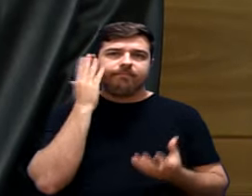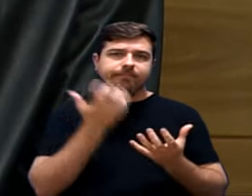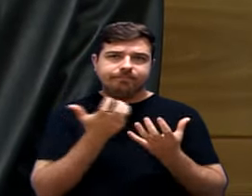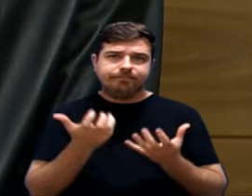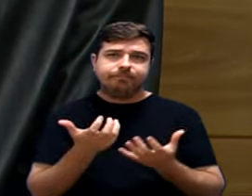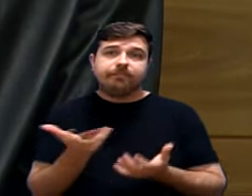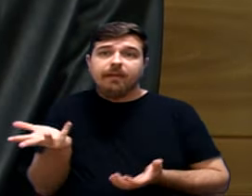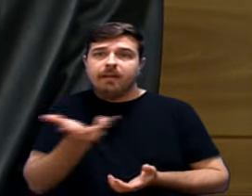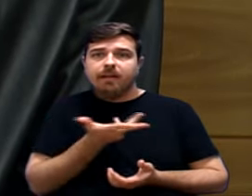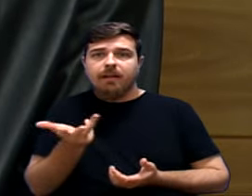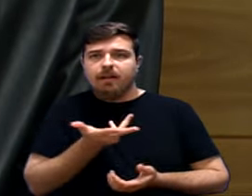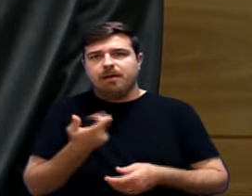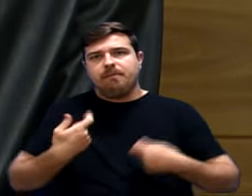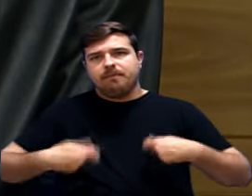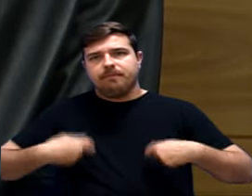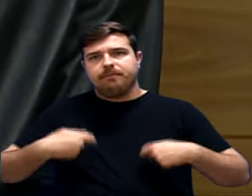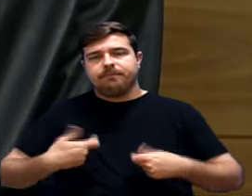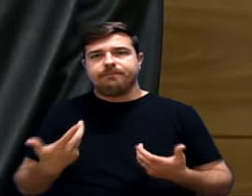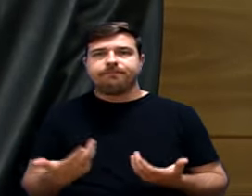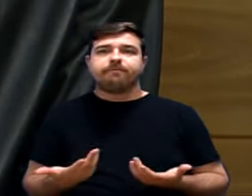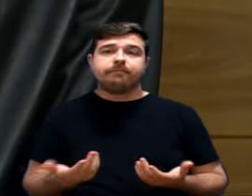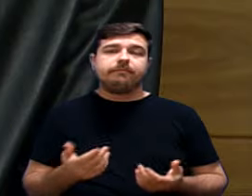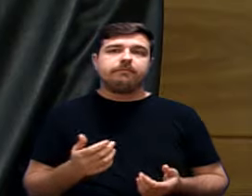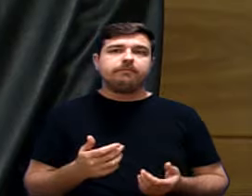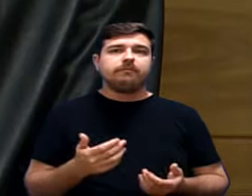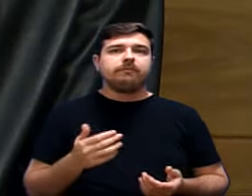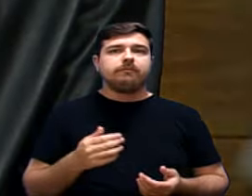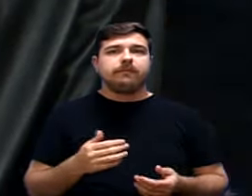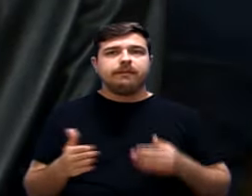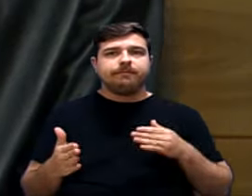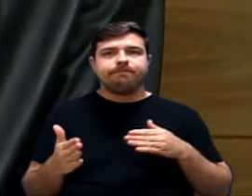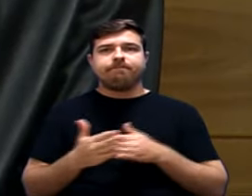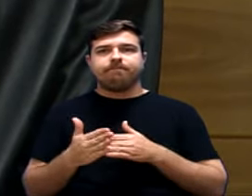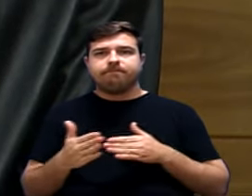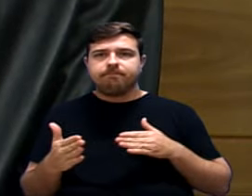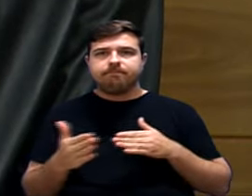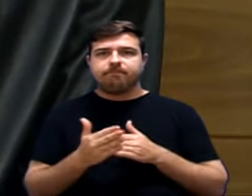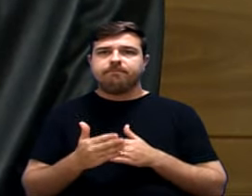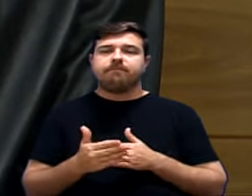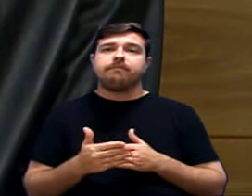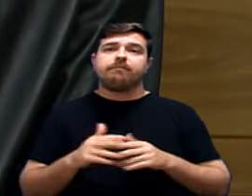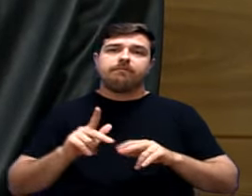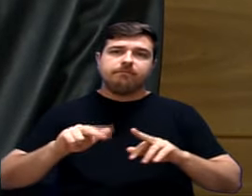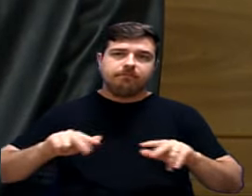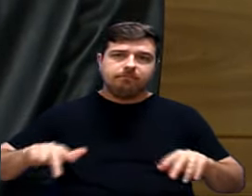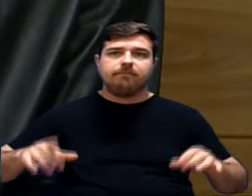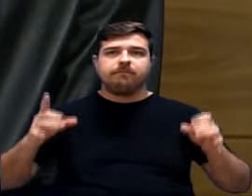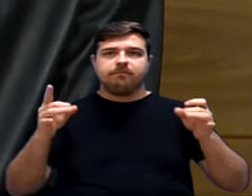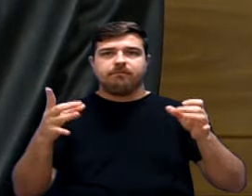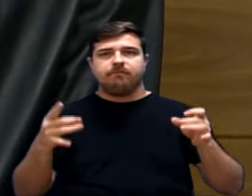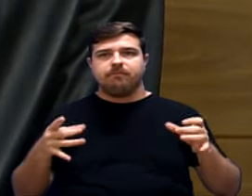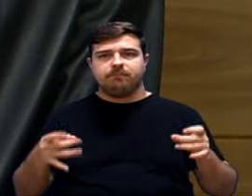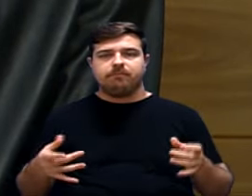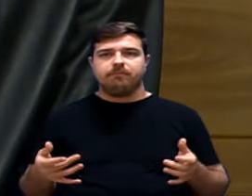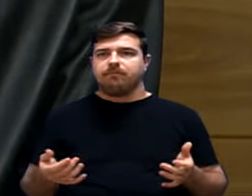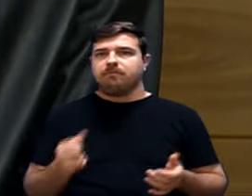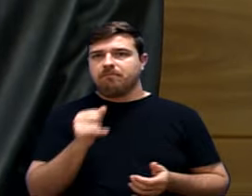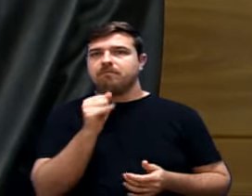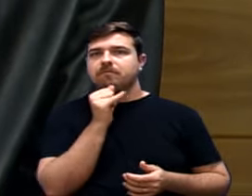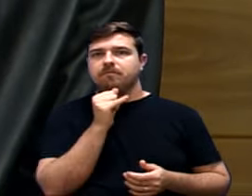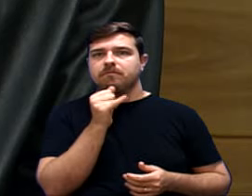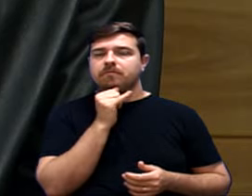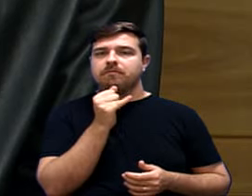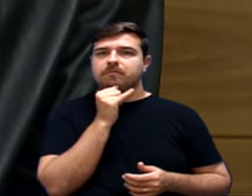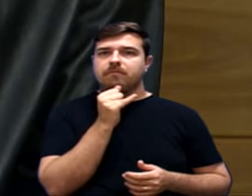quer resolver o mais rápido possível mas a gente às vezes esbarra numa burocracia porque principalmente só para vocês terem uma ideia